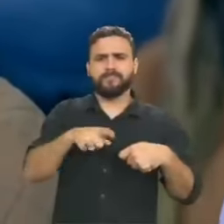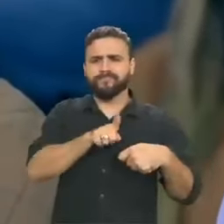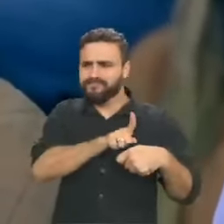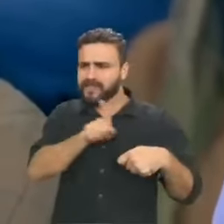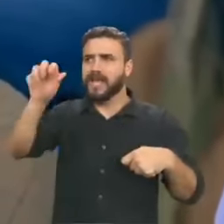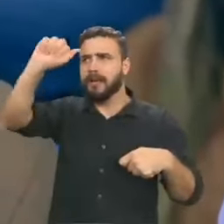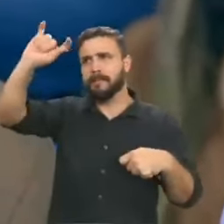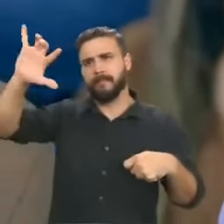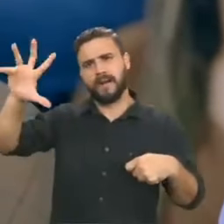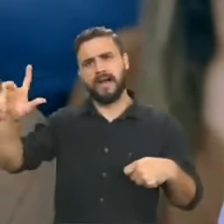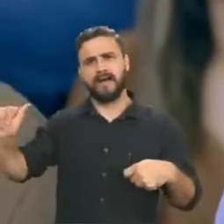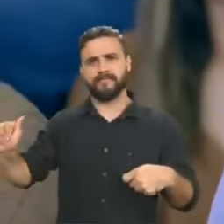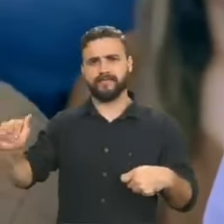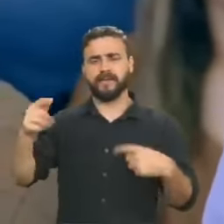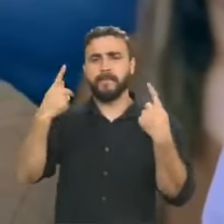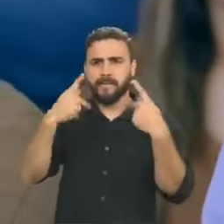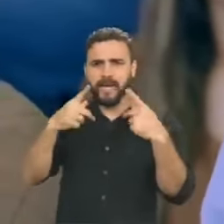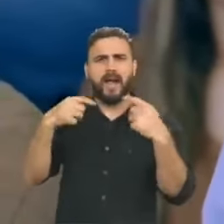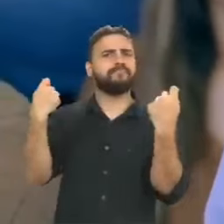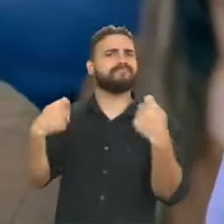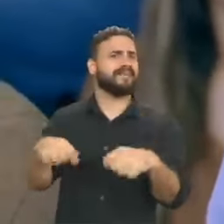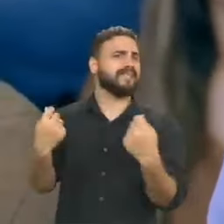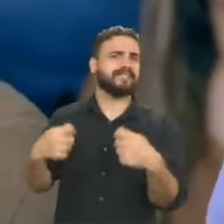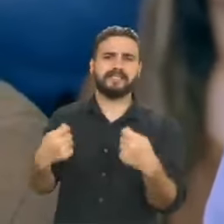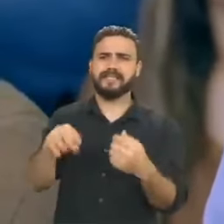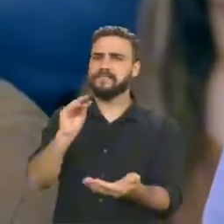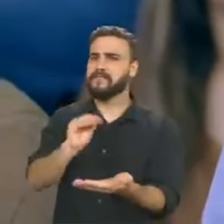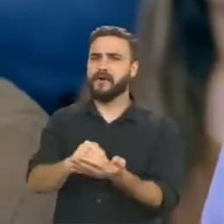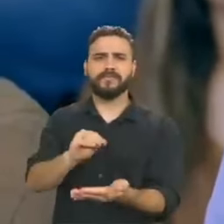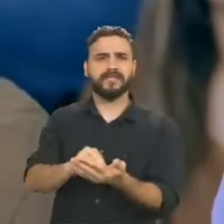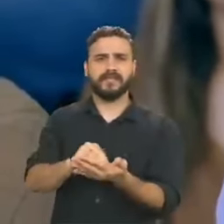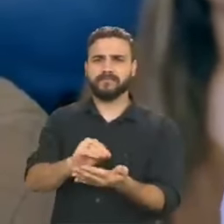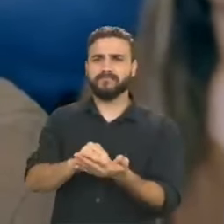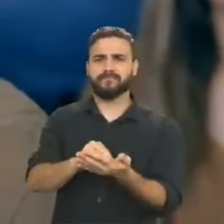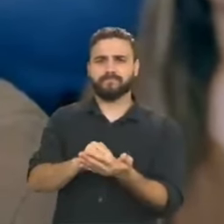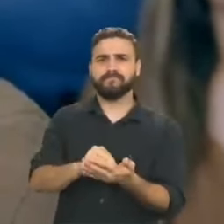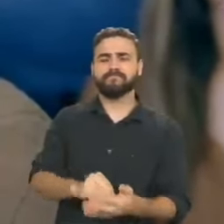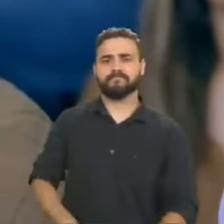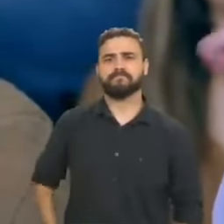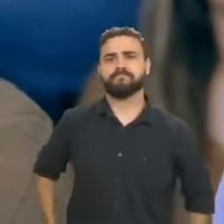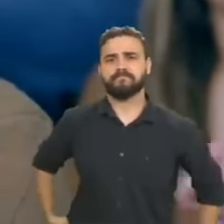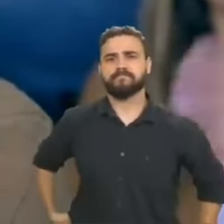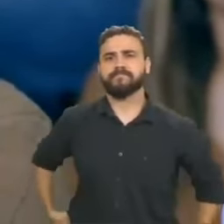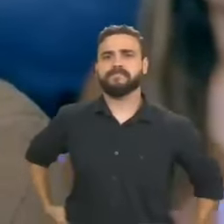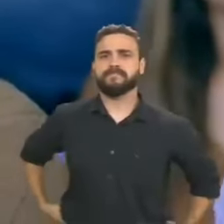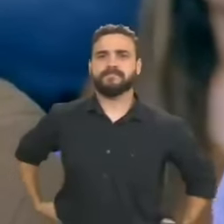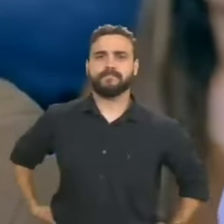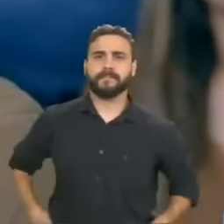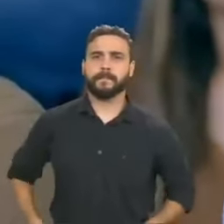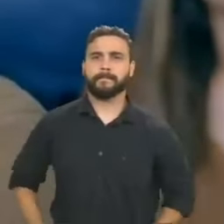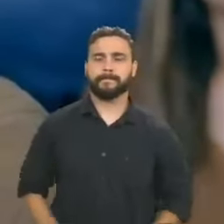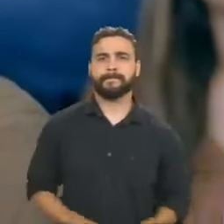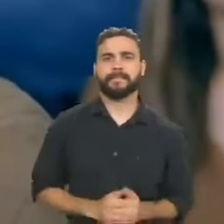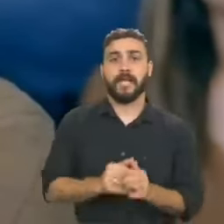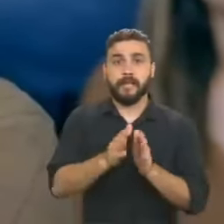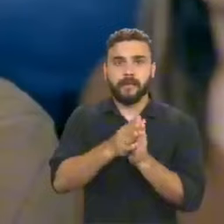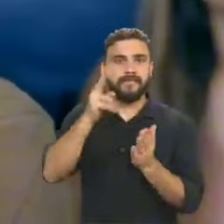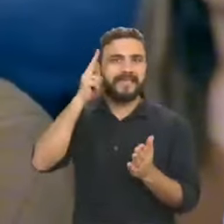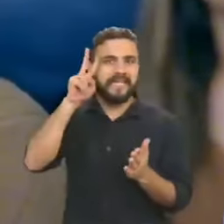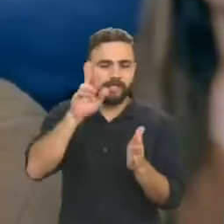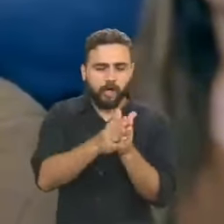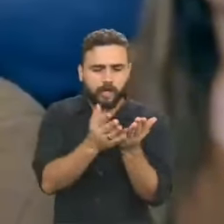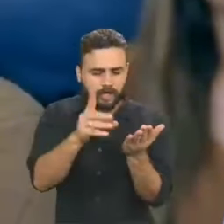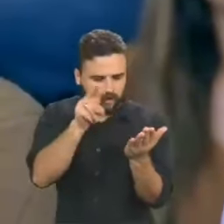Fui para Angola e lá no Museu da Escravatura, em Luanda, registrado em livros, nós contamos mais de